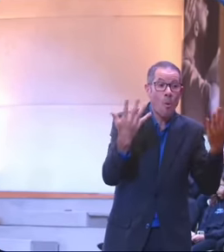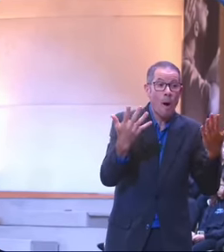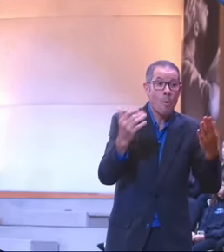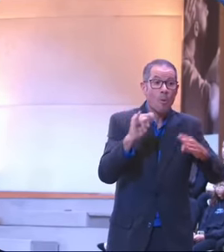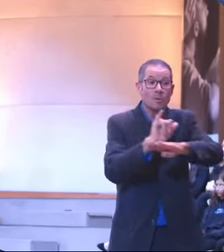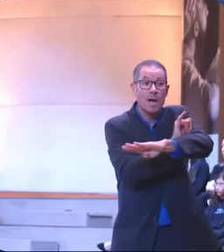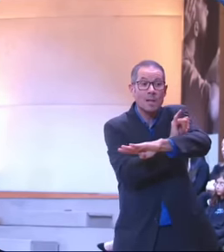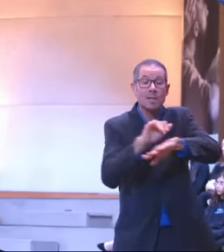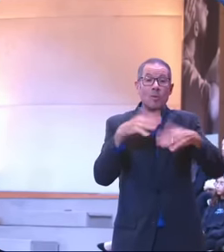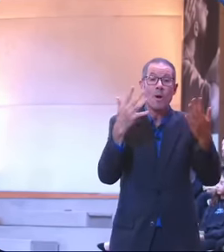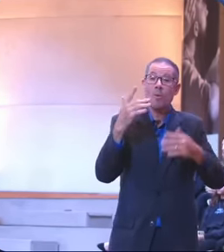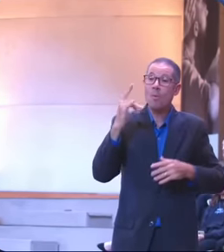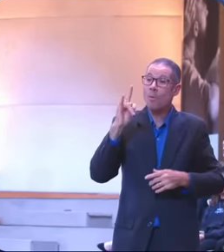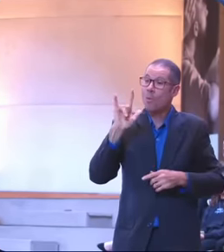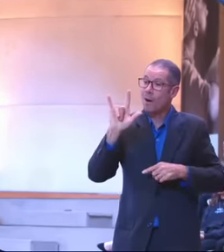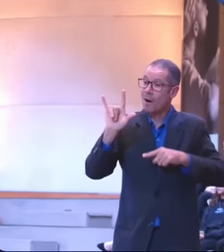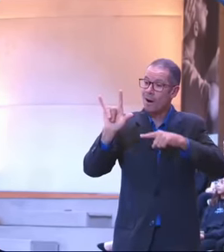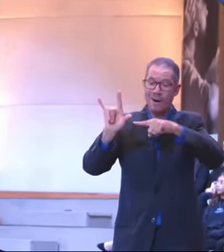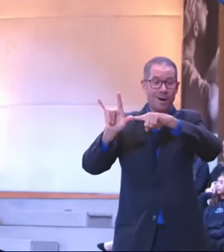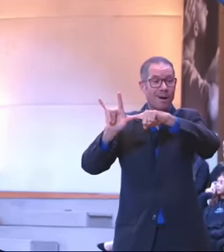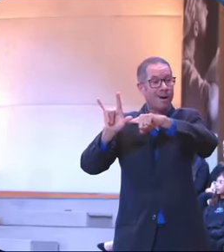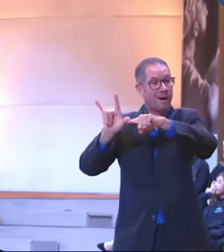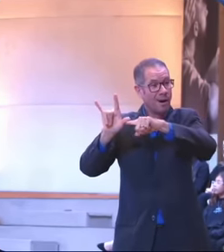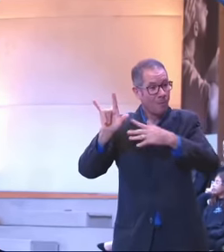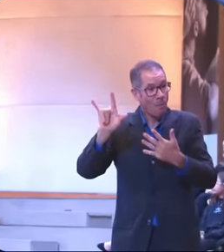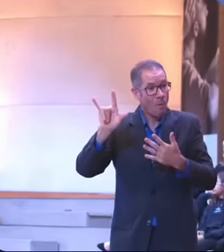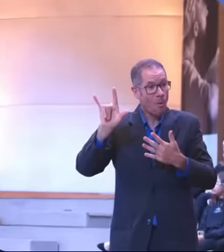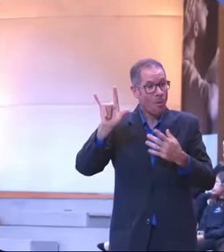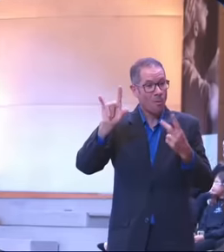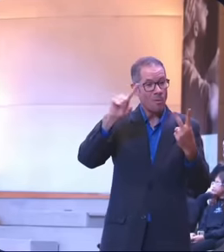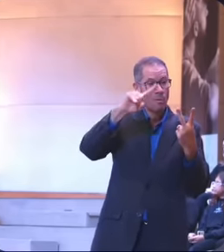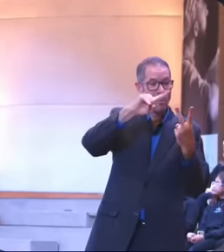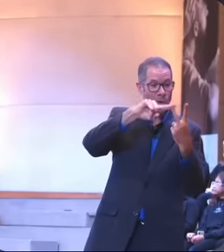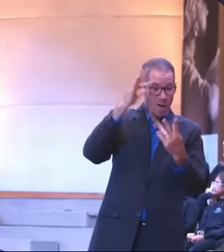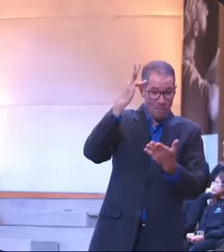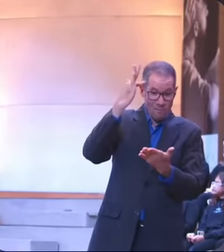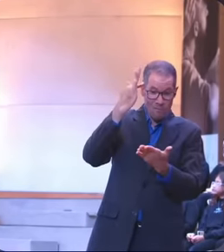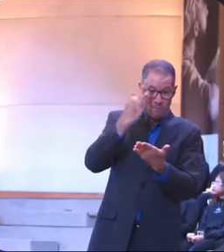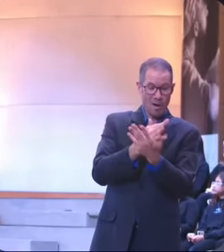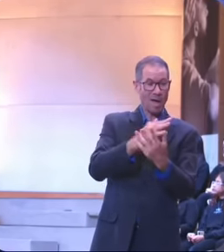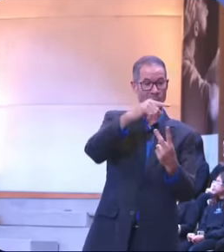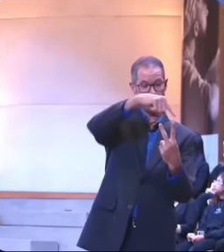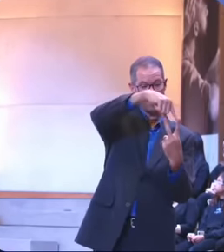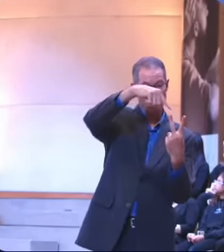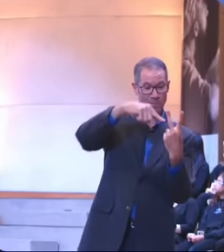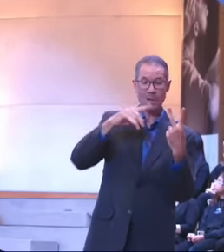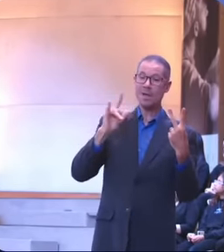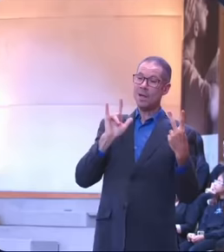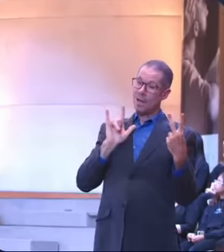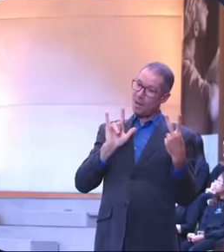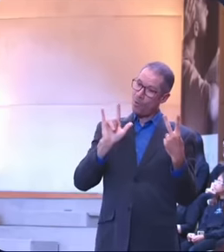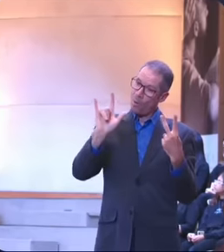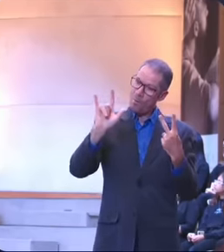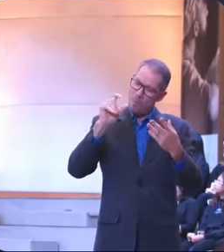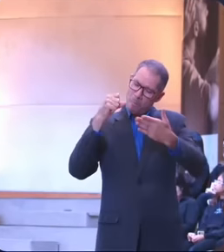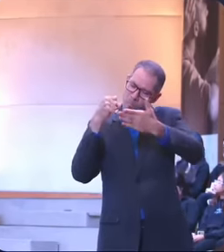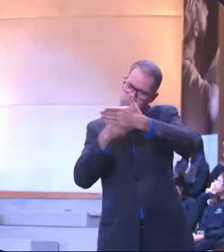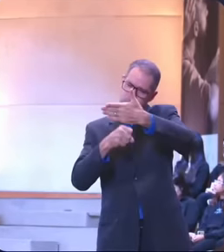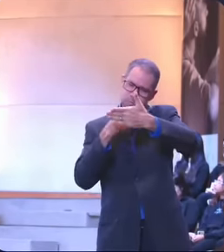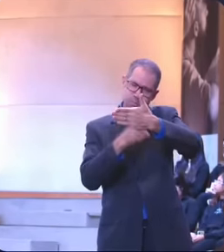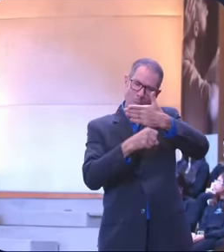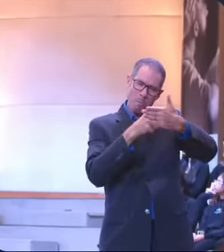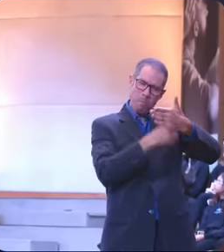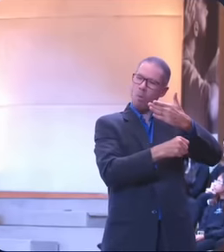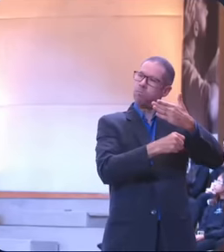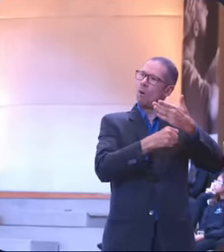ingrediente? Amor e fé. Eu amo e luto com